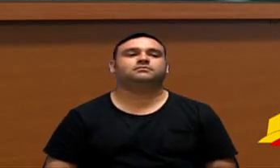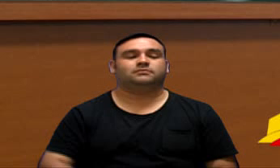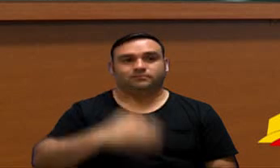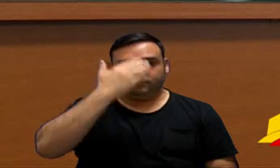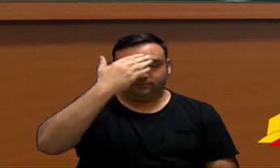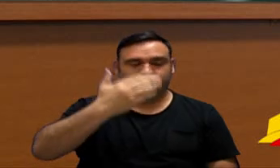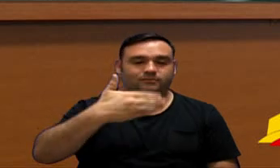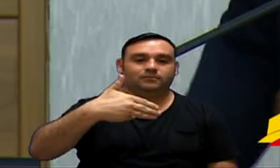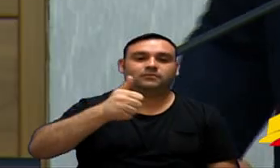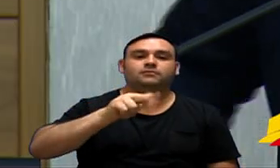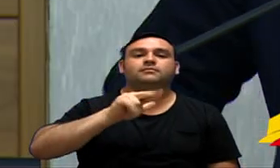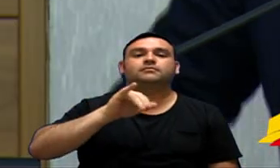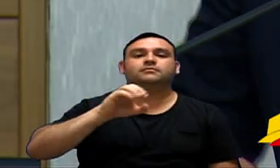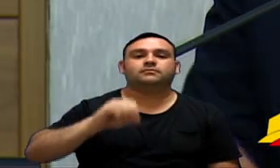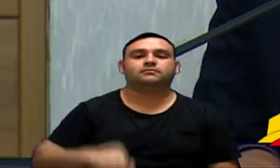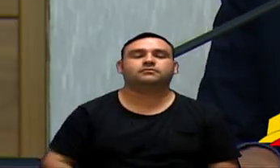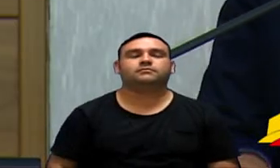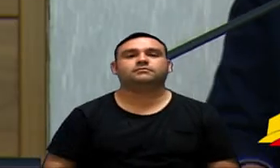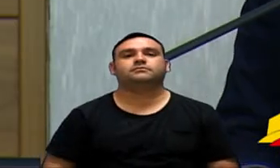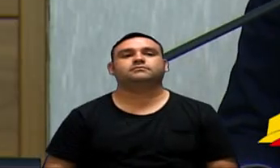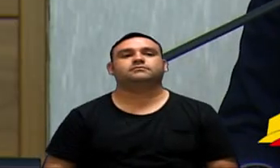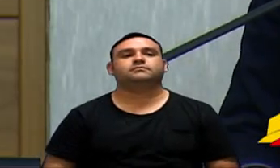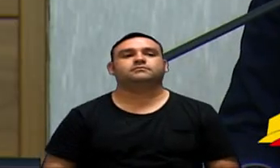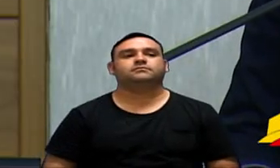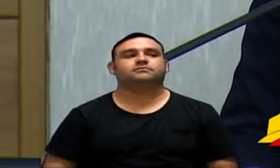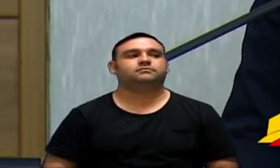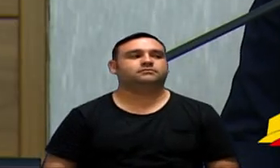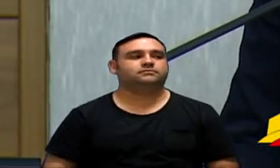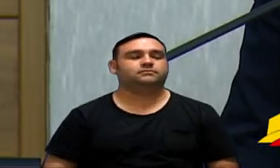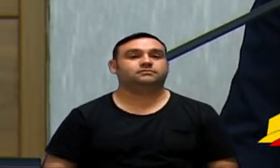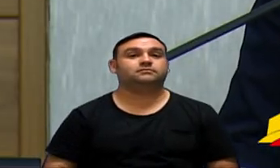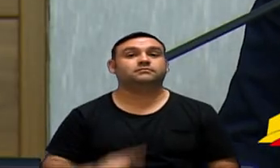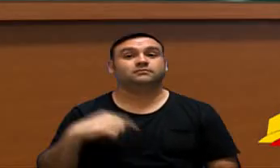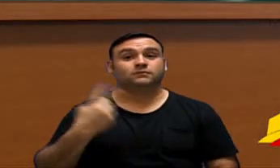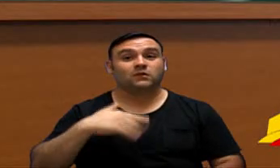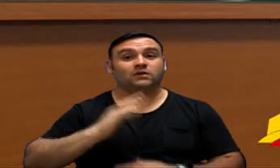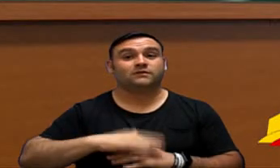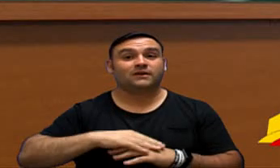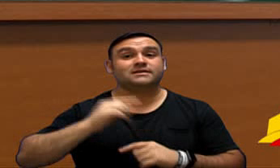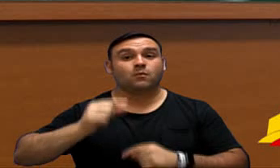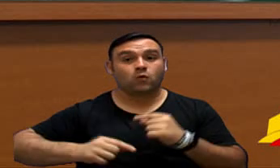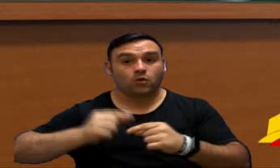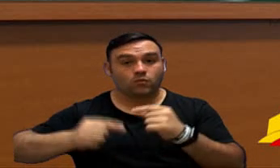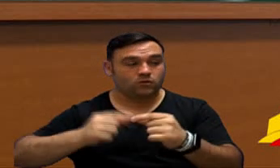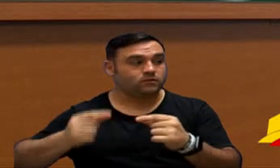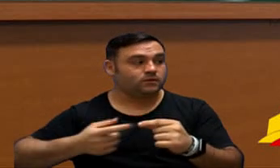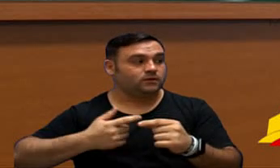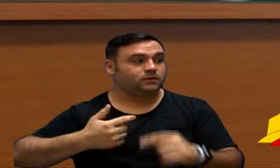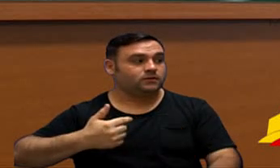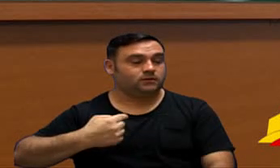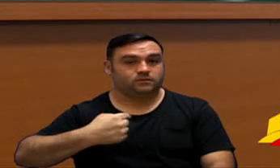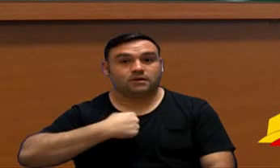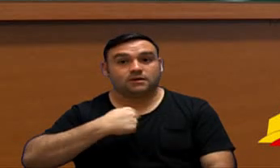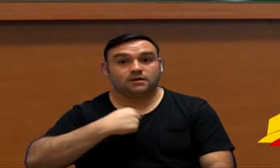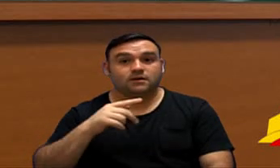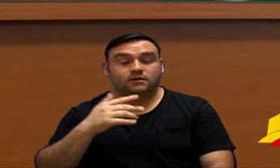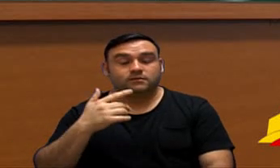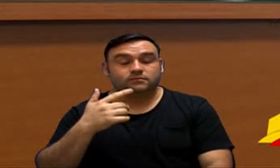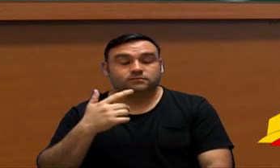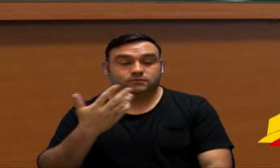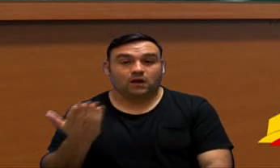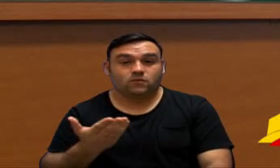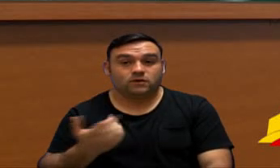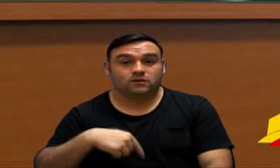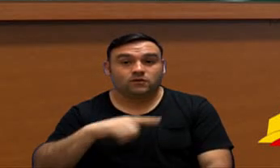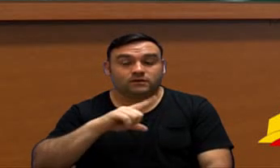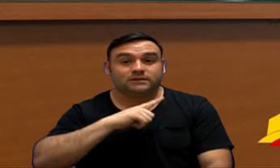Obrigado, secretário Márcio. Não, a gente tem feito gradativamente, né? O que que eu O que que eu tenho uma, o que